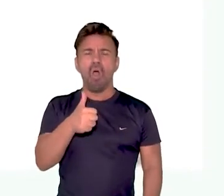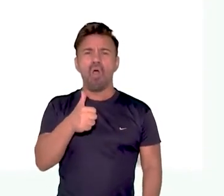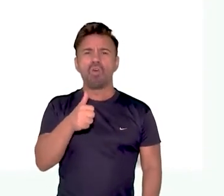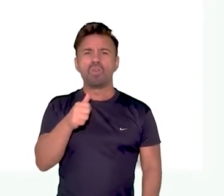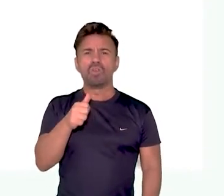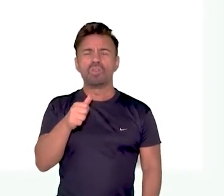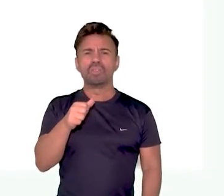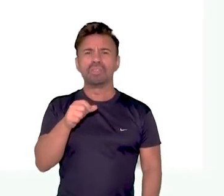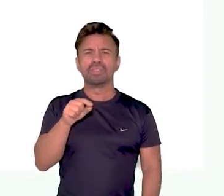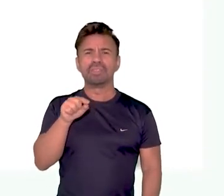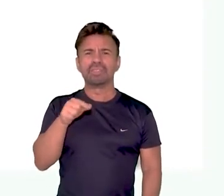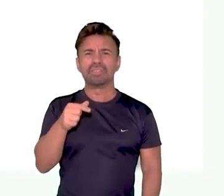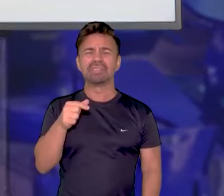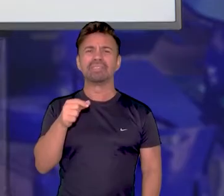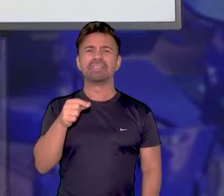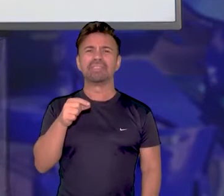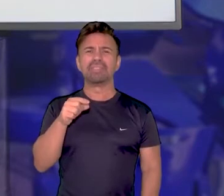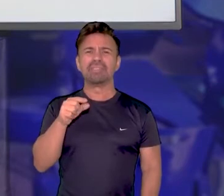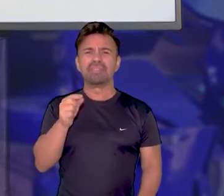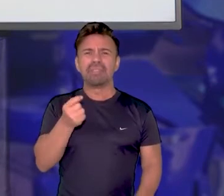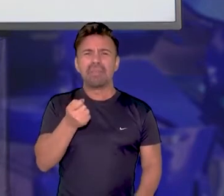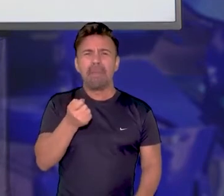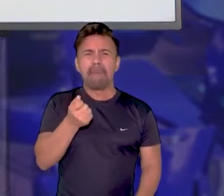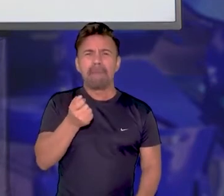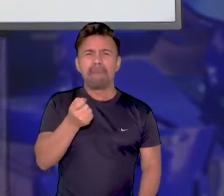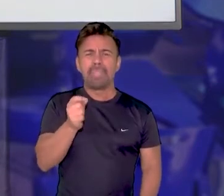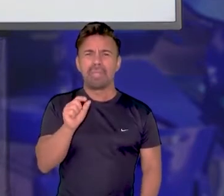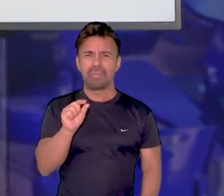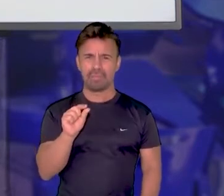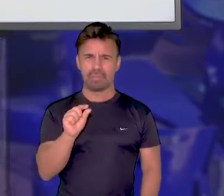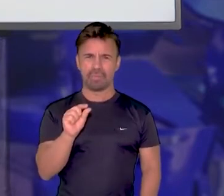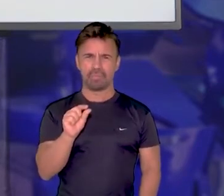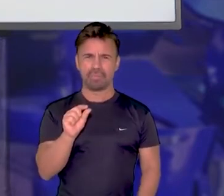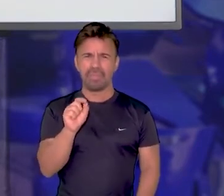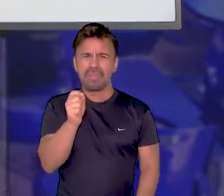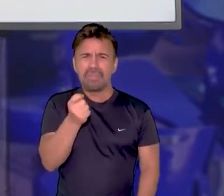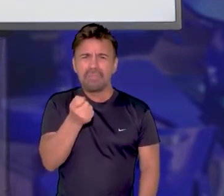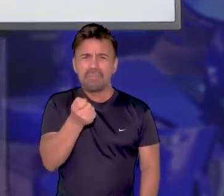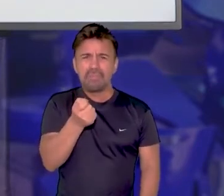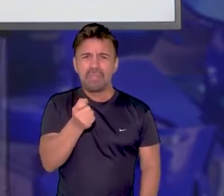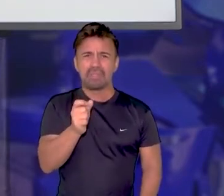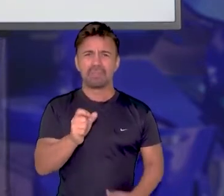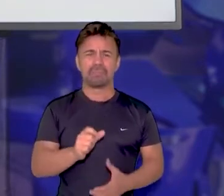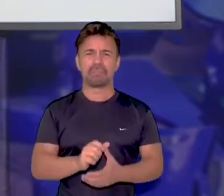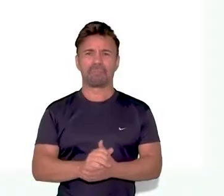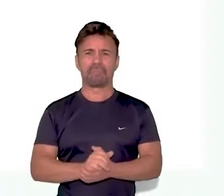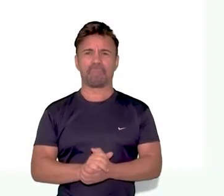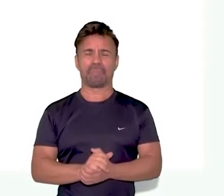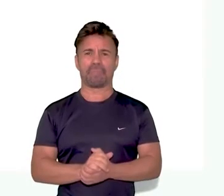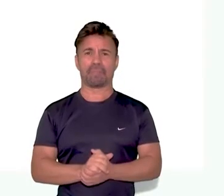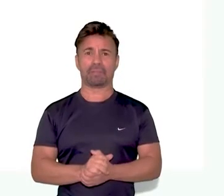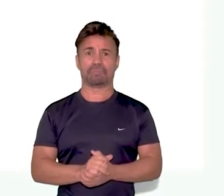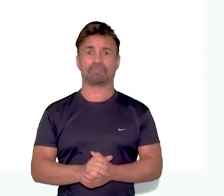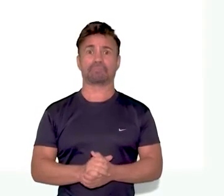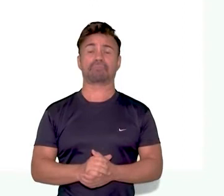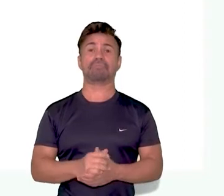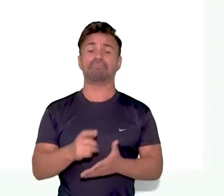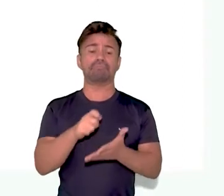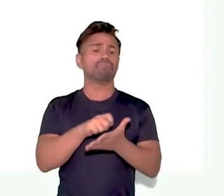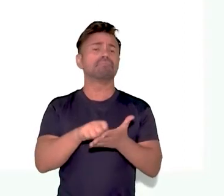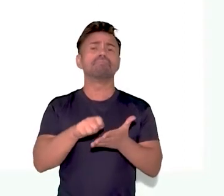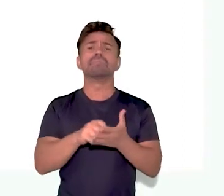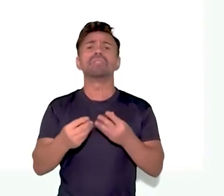centésimos de milésimos de milímetro ou seja muito pequenininha e em notação